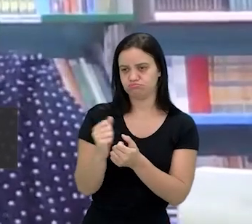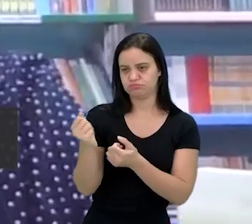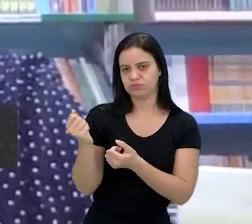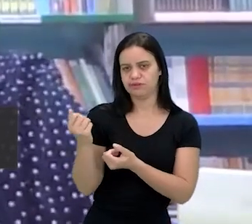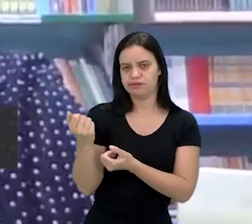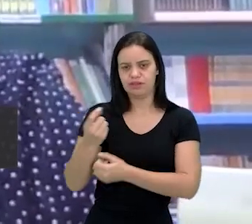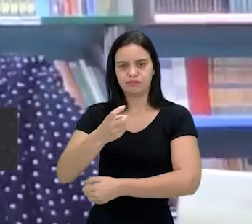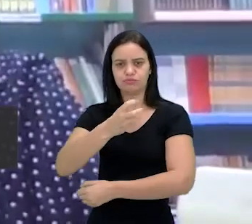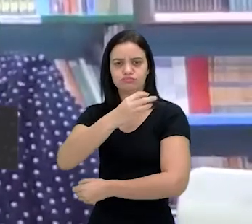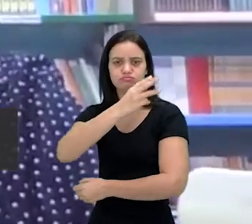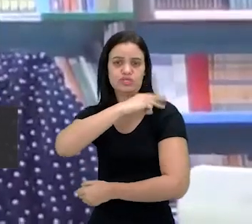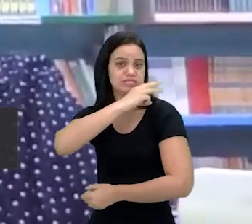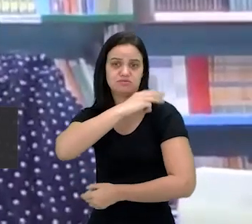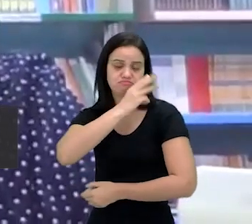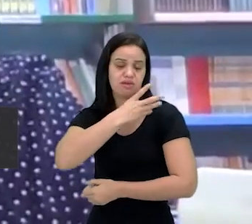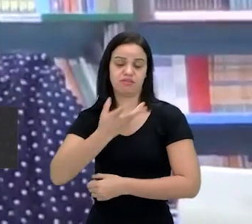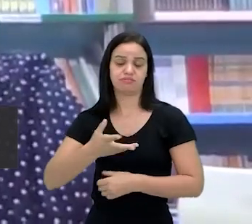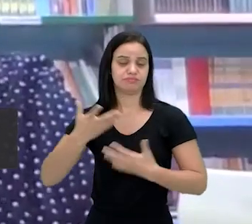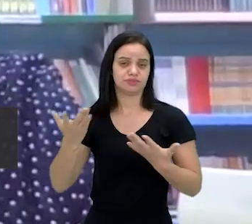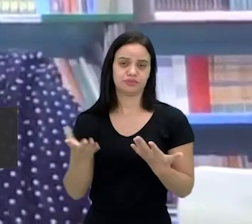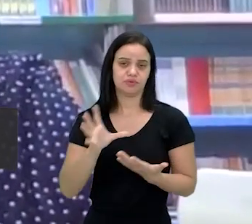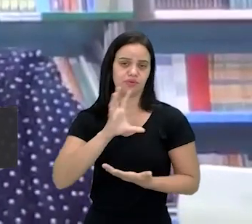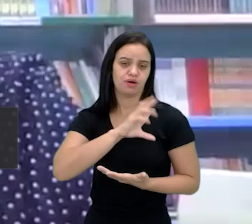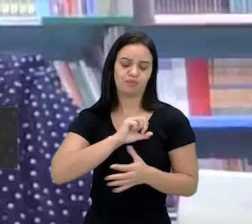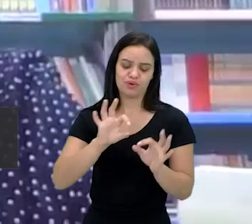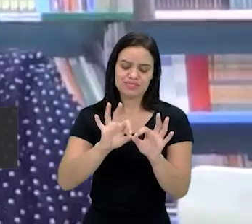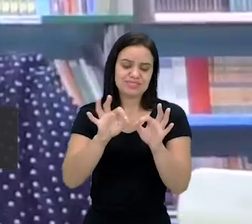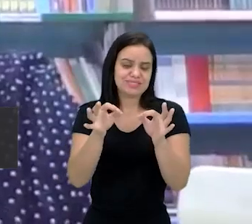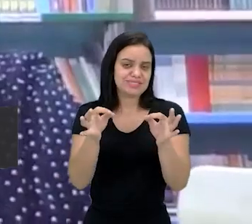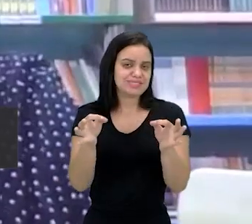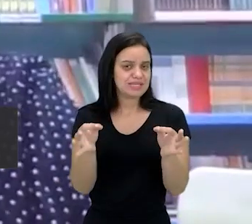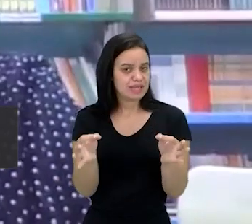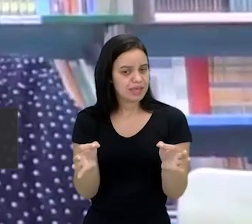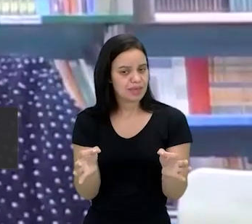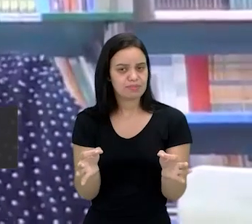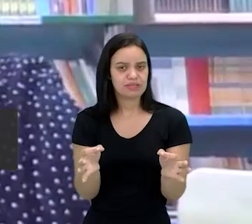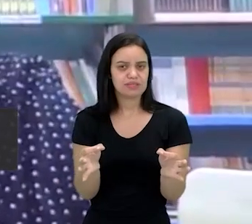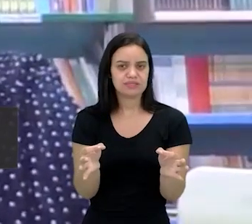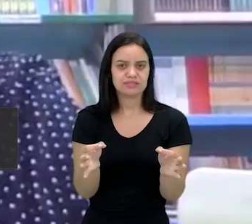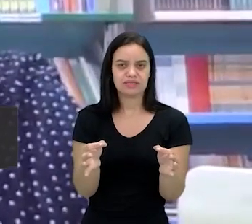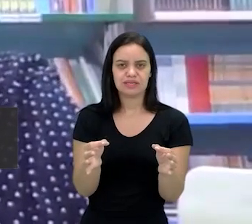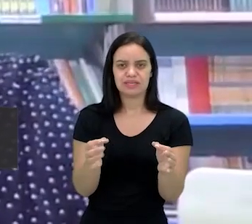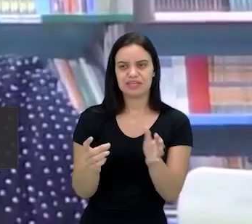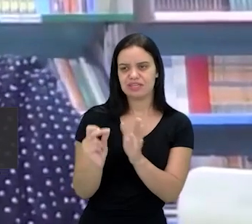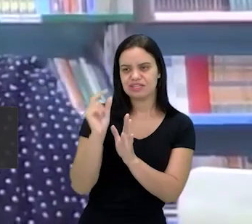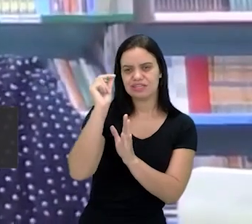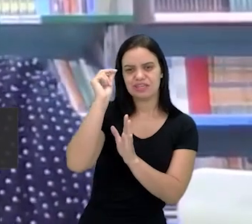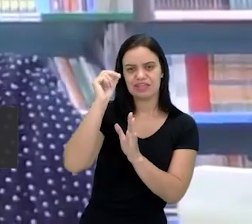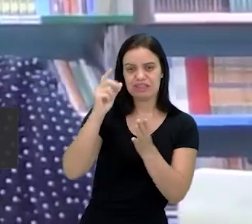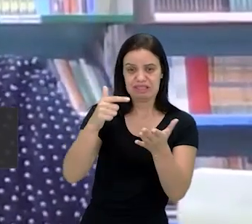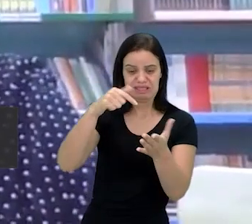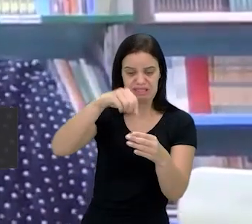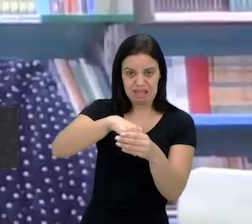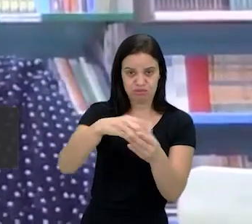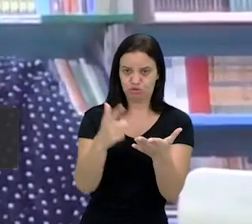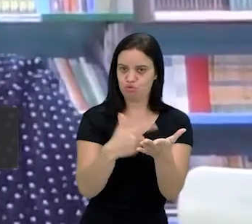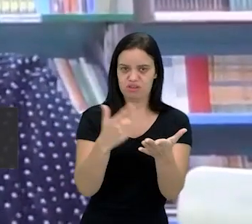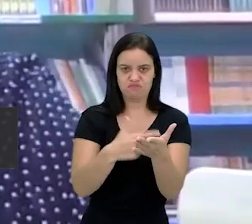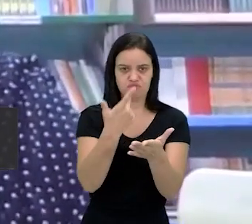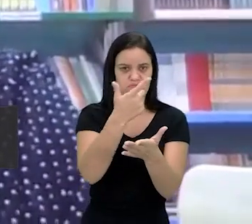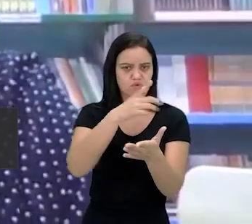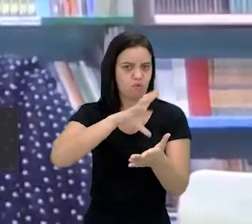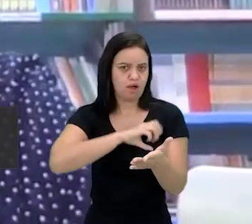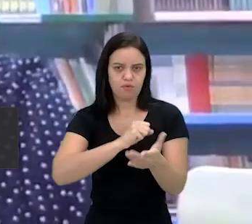dessa forma, simples, singelo, e que não existia nesse livro. Nesse livro aqui, ele